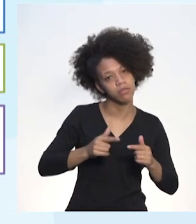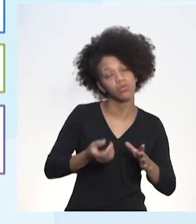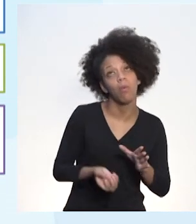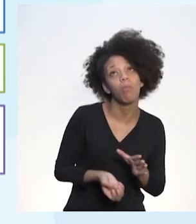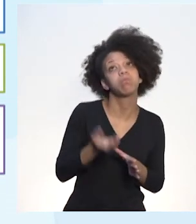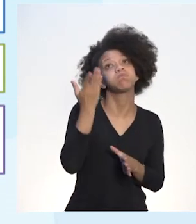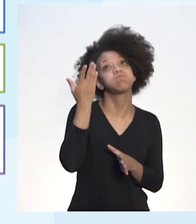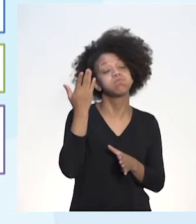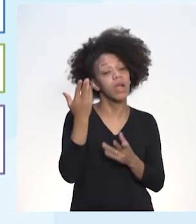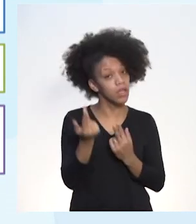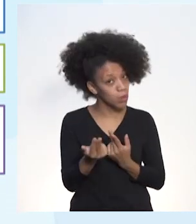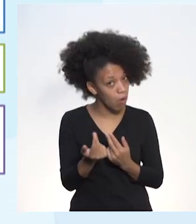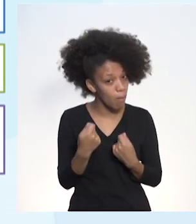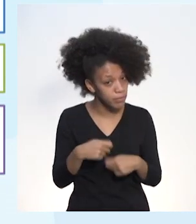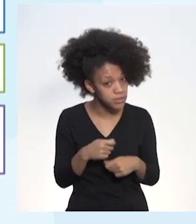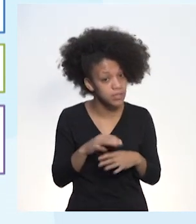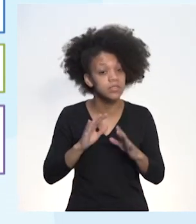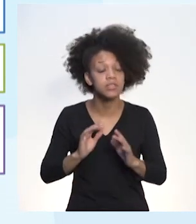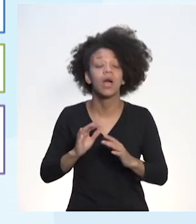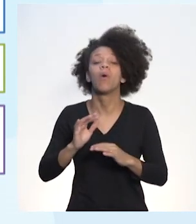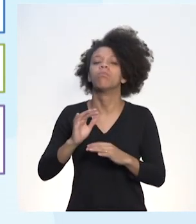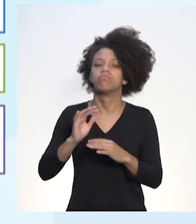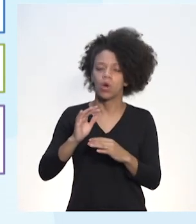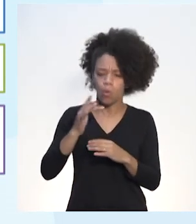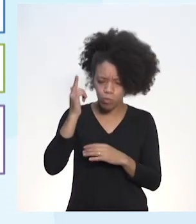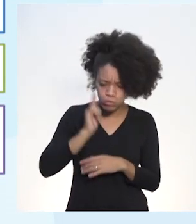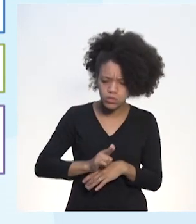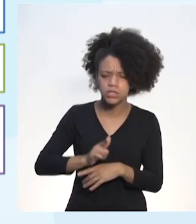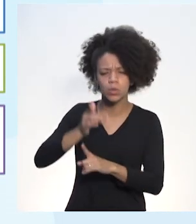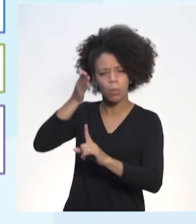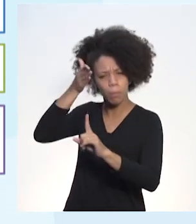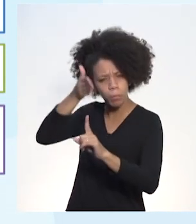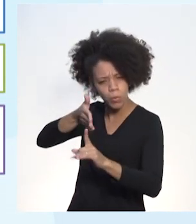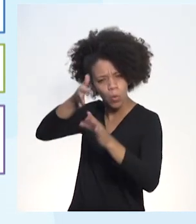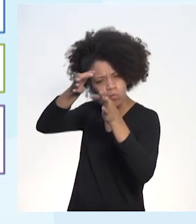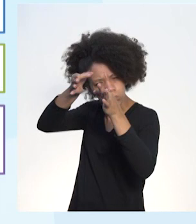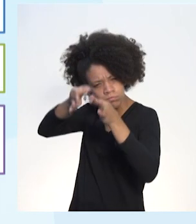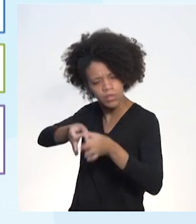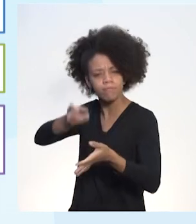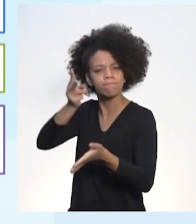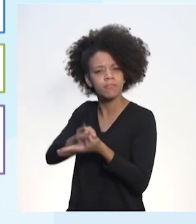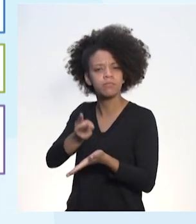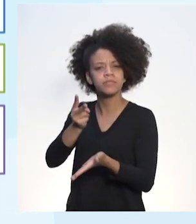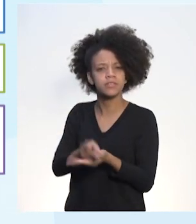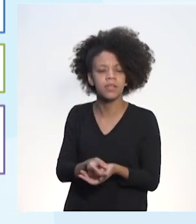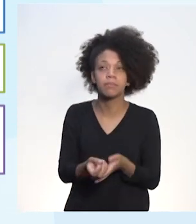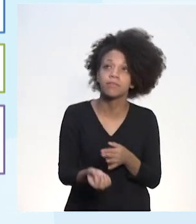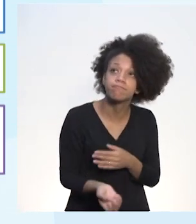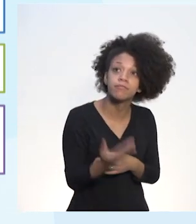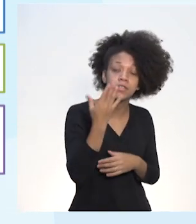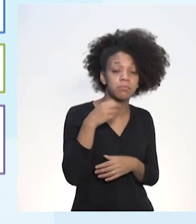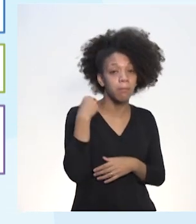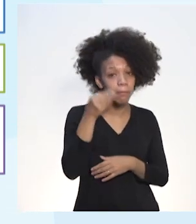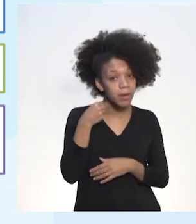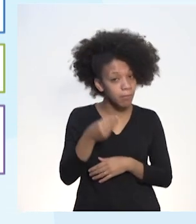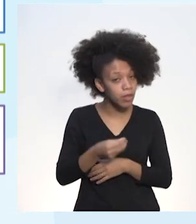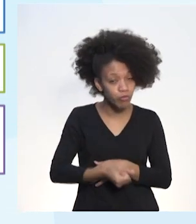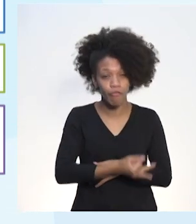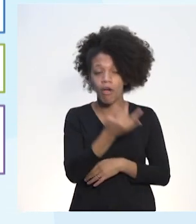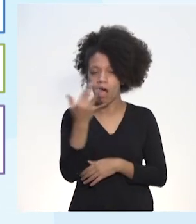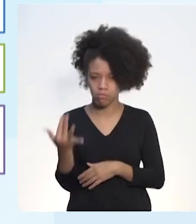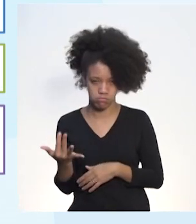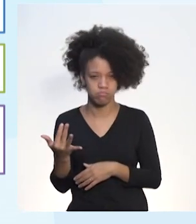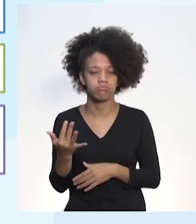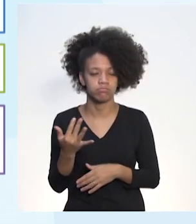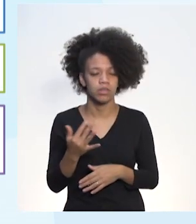solto. Então, eu tenho como determinar o resultado toda vez que eu fizer aquele experimento. Certo? Então,